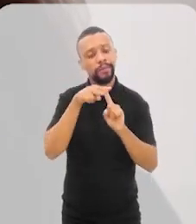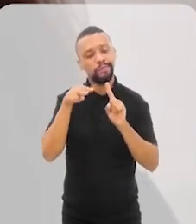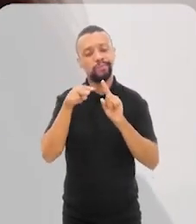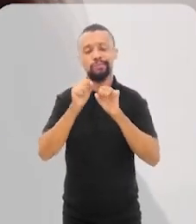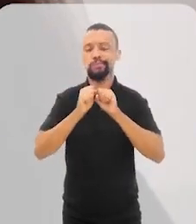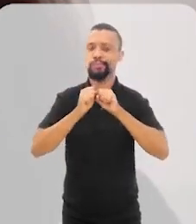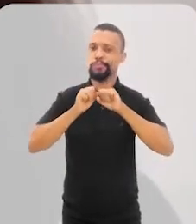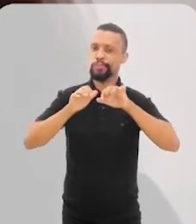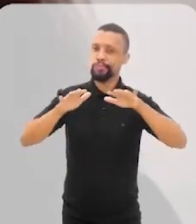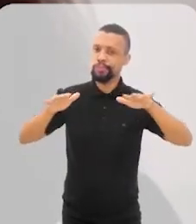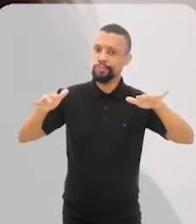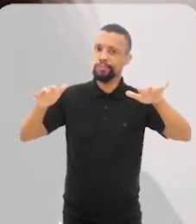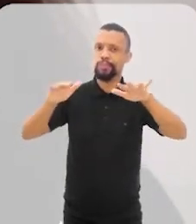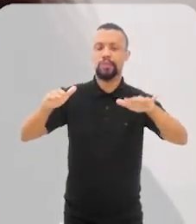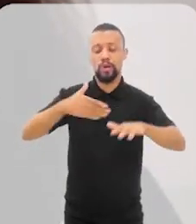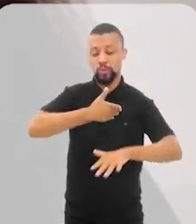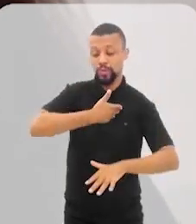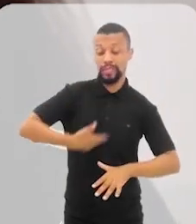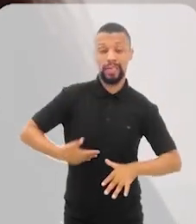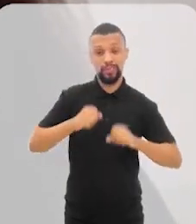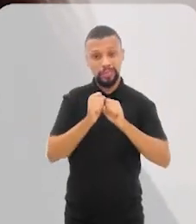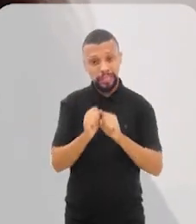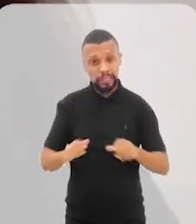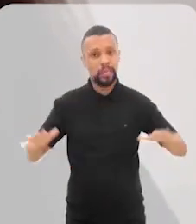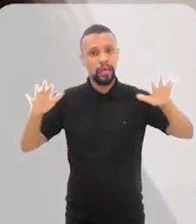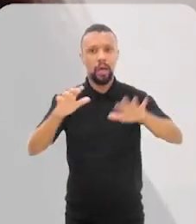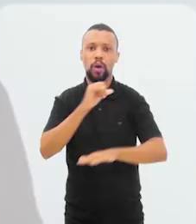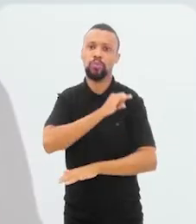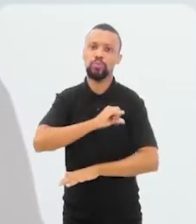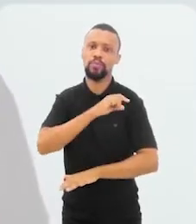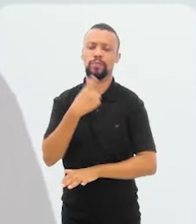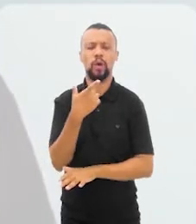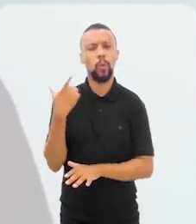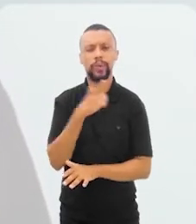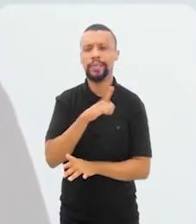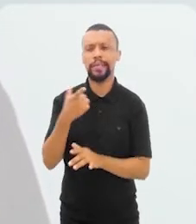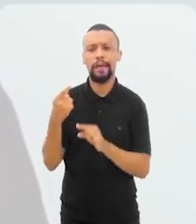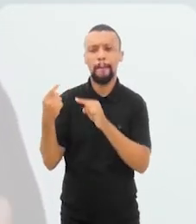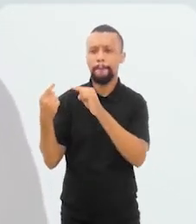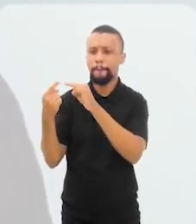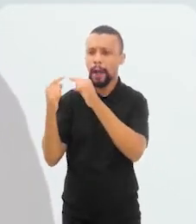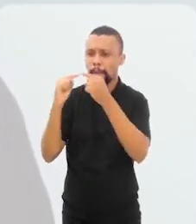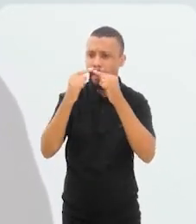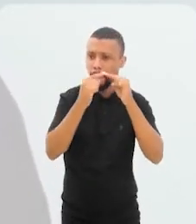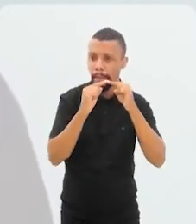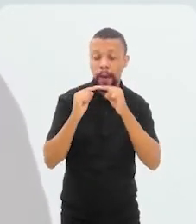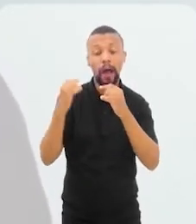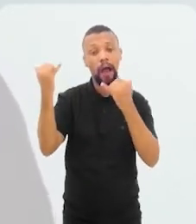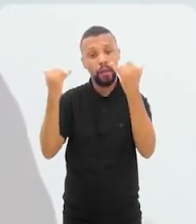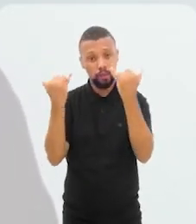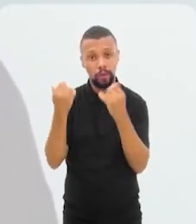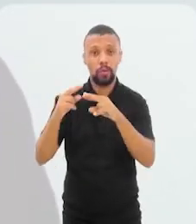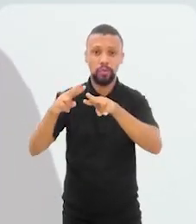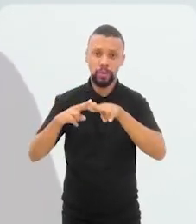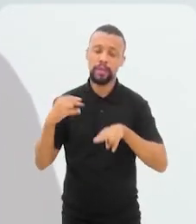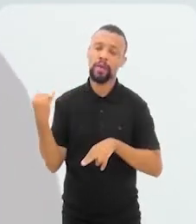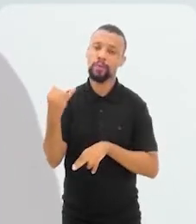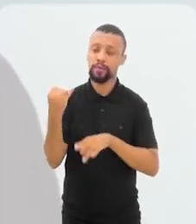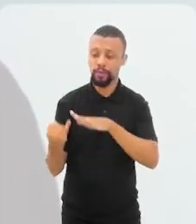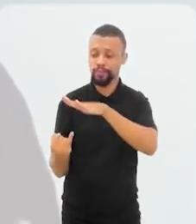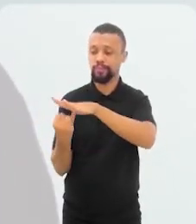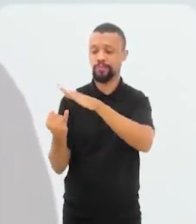esse olhar aí pelo território do Estado do Rio de Janeiro. São cruzar essas informações, né? Por isso que é tão importante a participação do